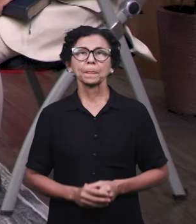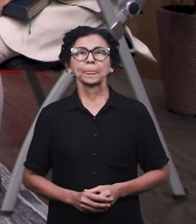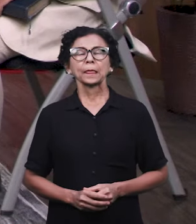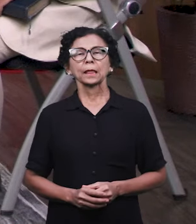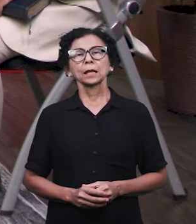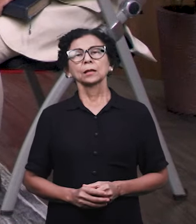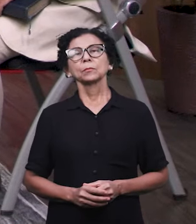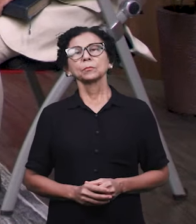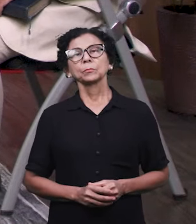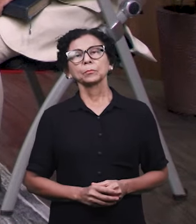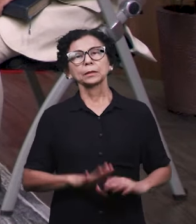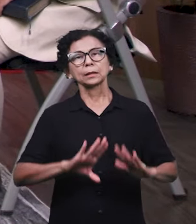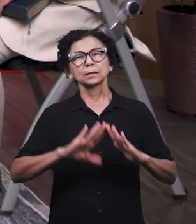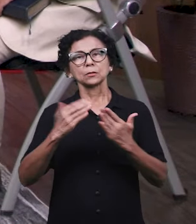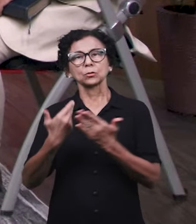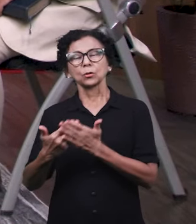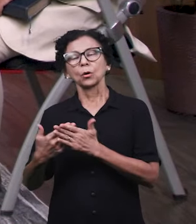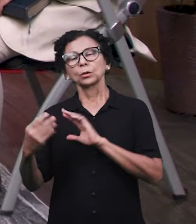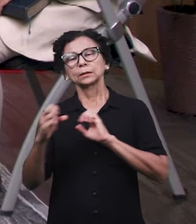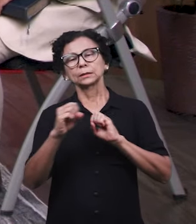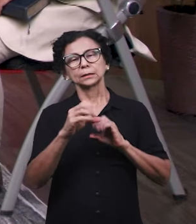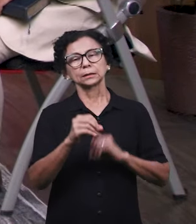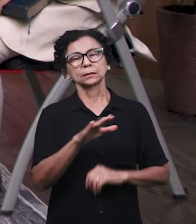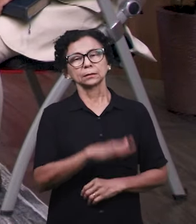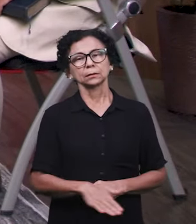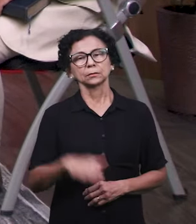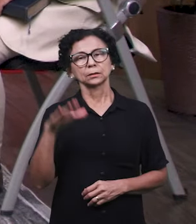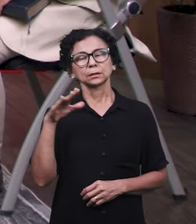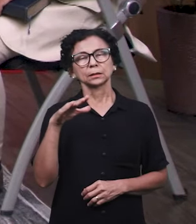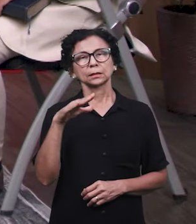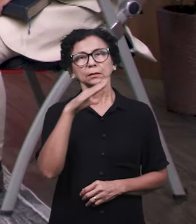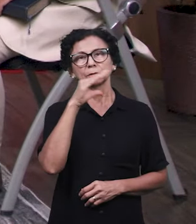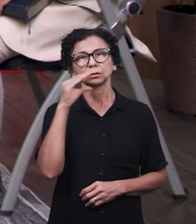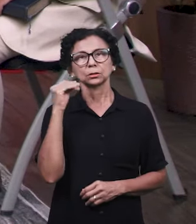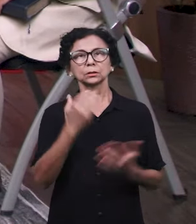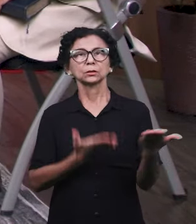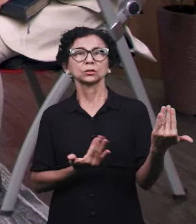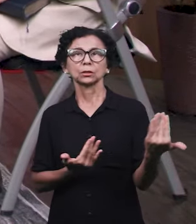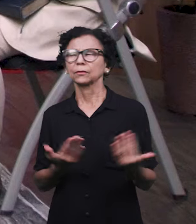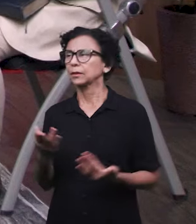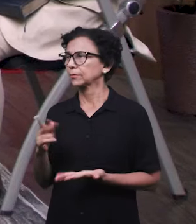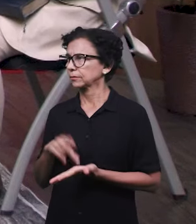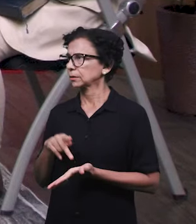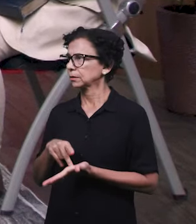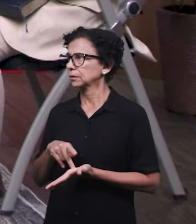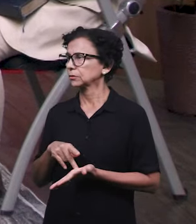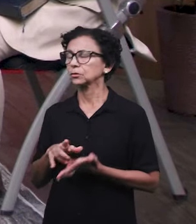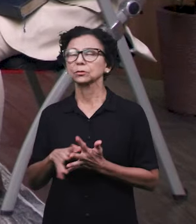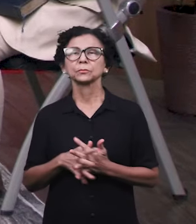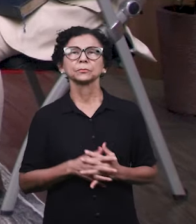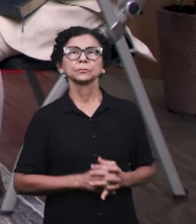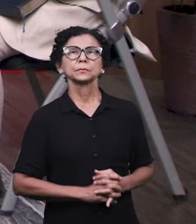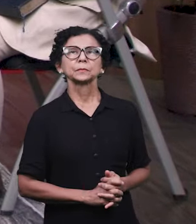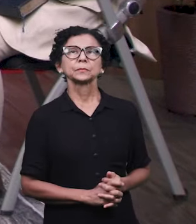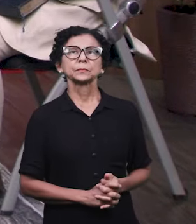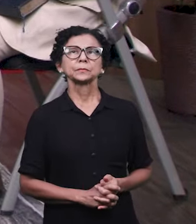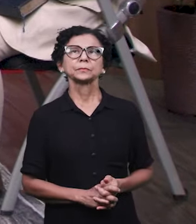adolescentes e jovens. É isso mesmo? Isso aí nós temos assim, nós precisamos entender que existe do aluno